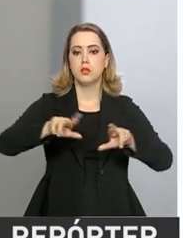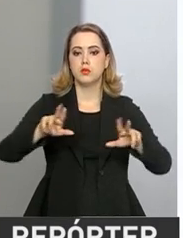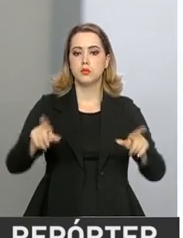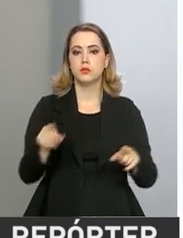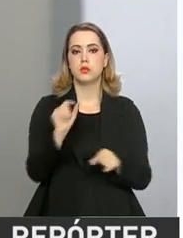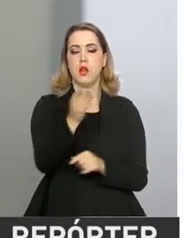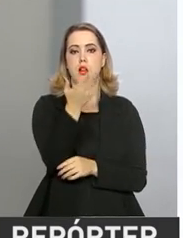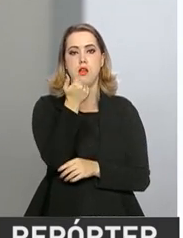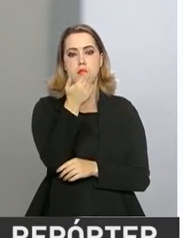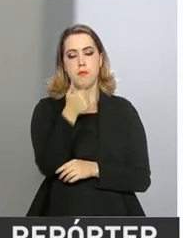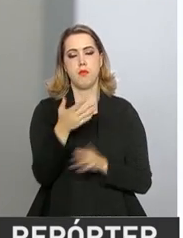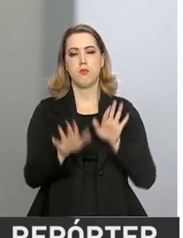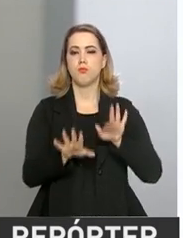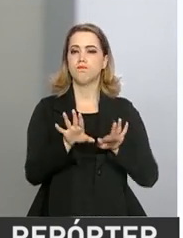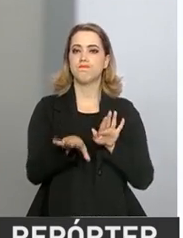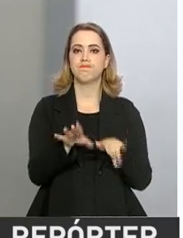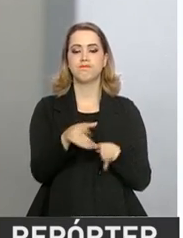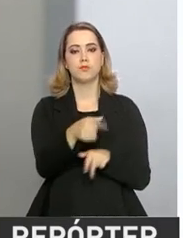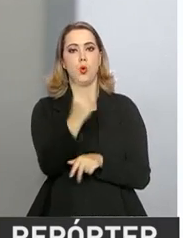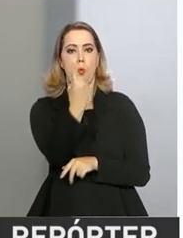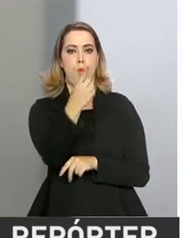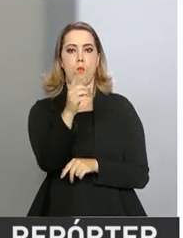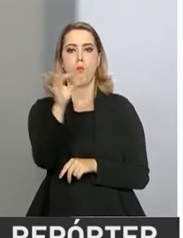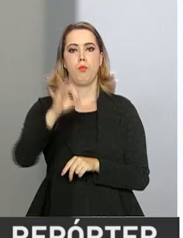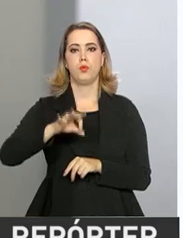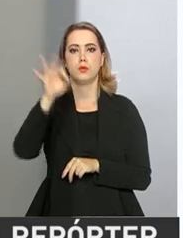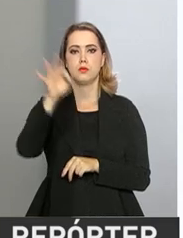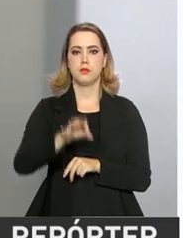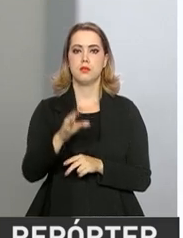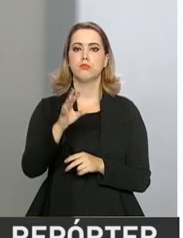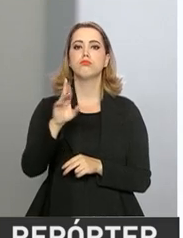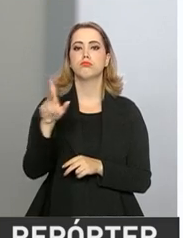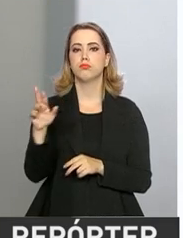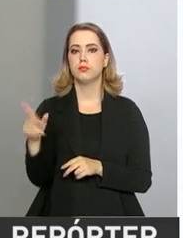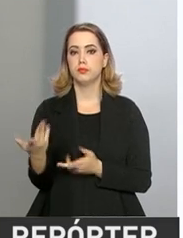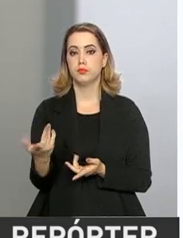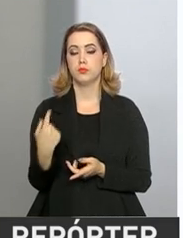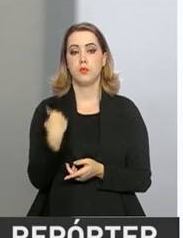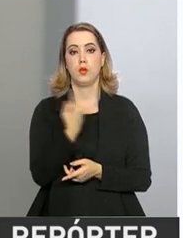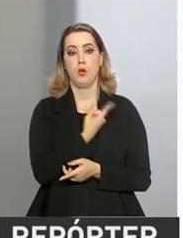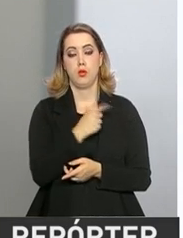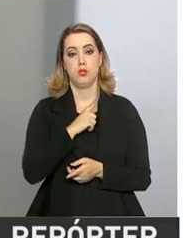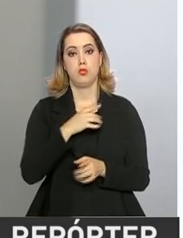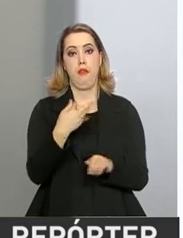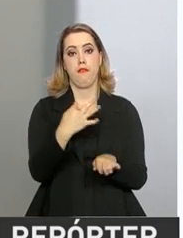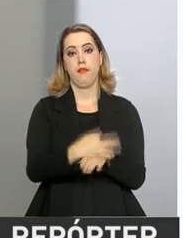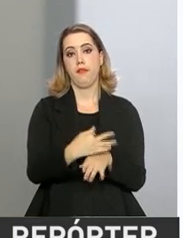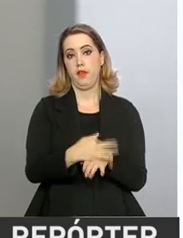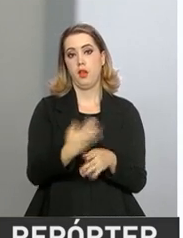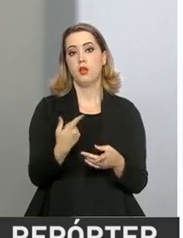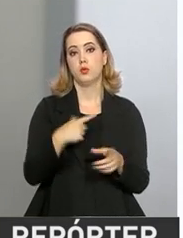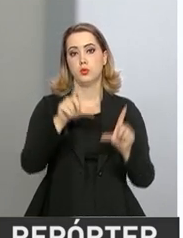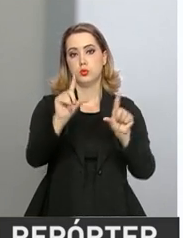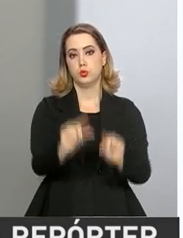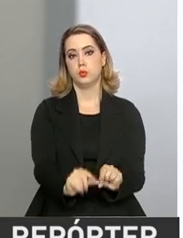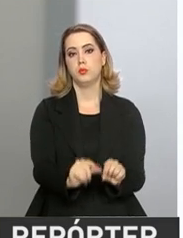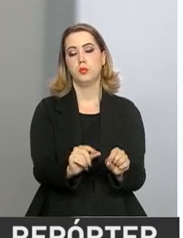preços de alimentos, que foi cerca de 1%. Em contrapartida, nós tivemos a metalurgia com uma queda de preço